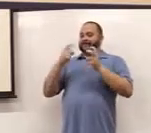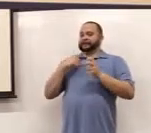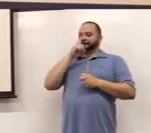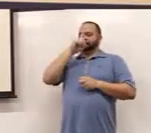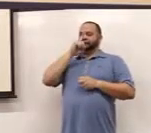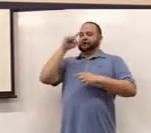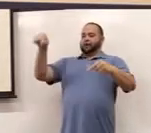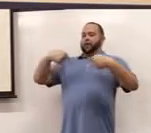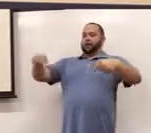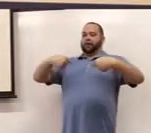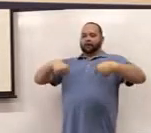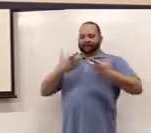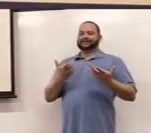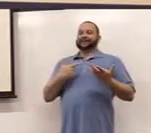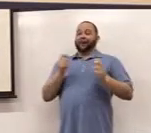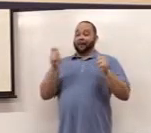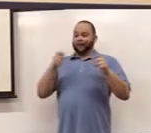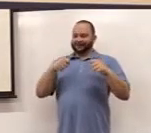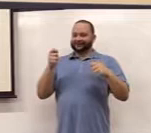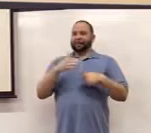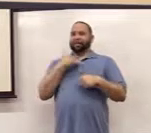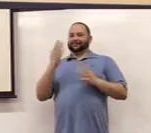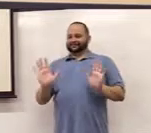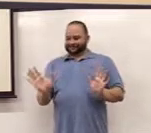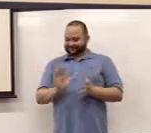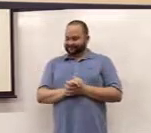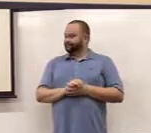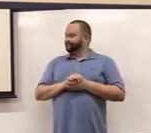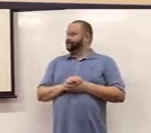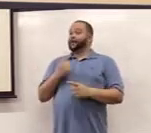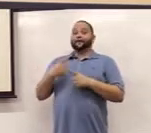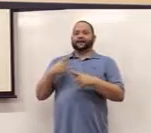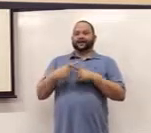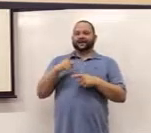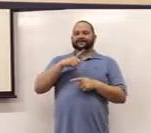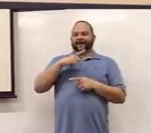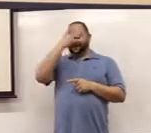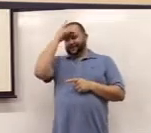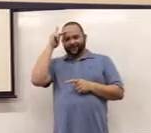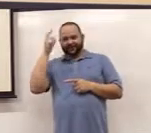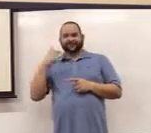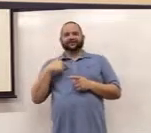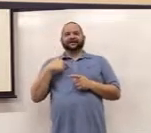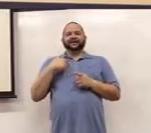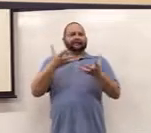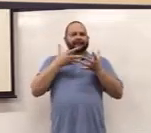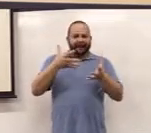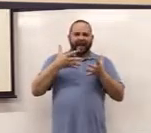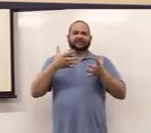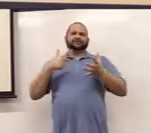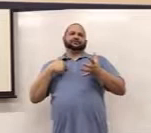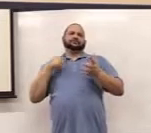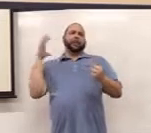risco. A cabeça dele está correndo perigo. Né? Porque tem esses ideais todos aí que estão contaminando as